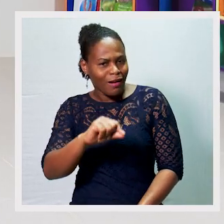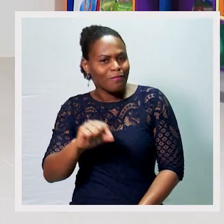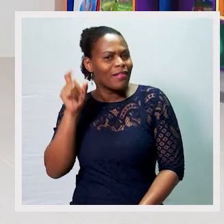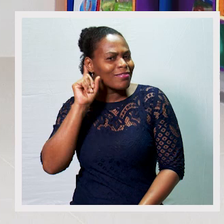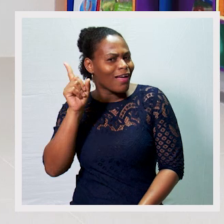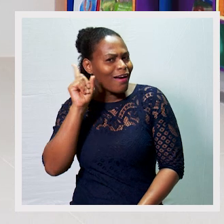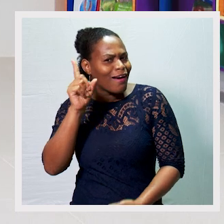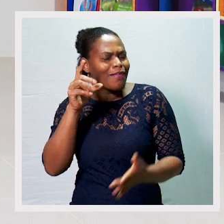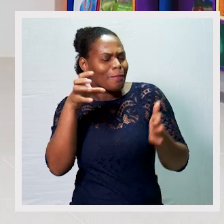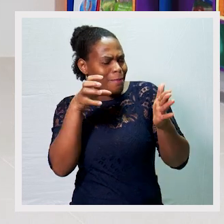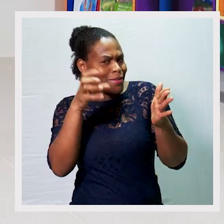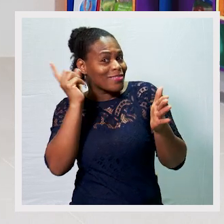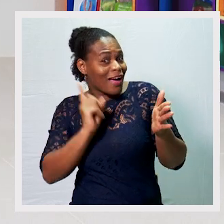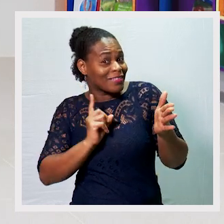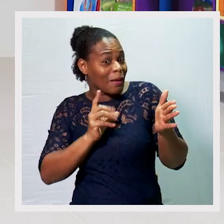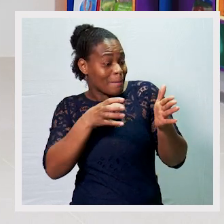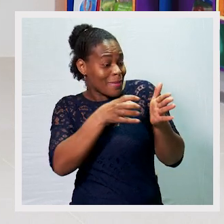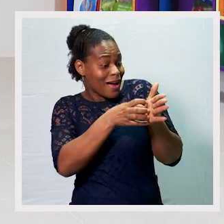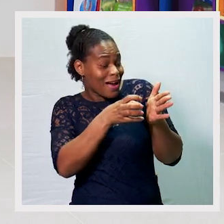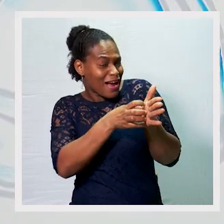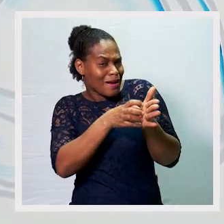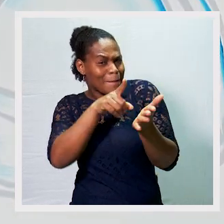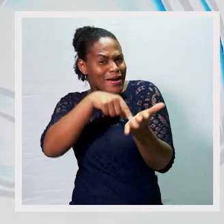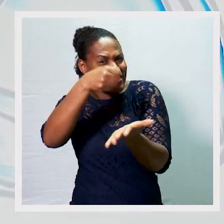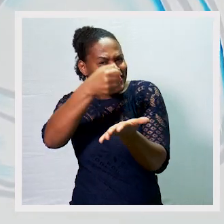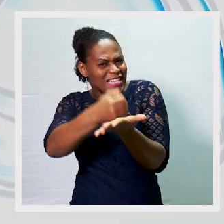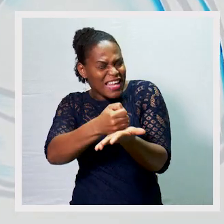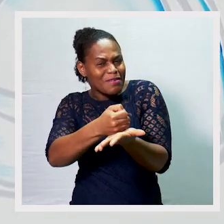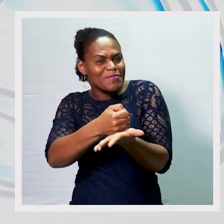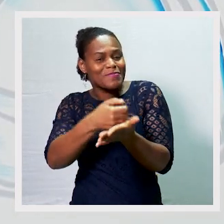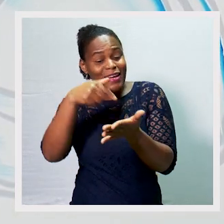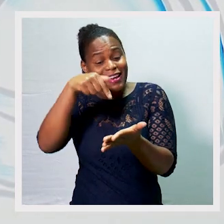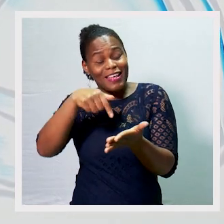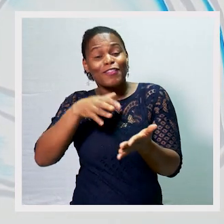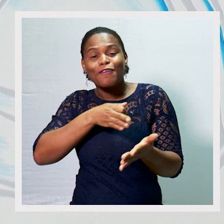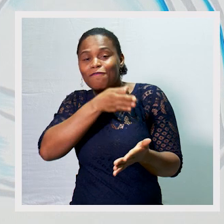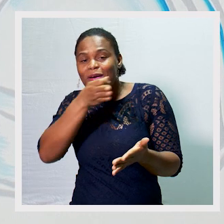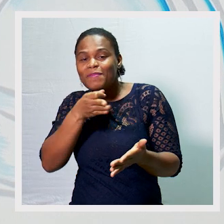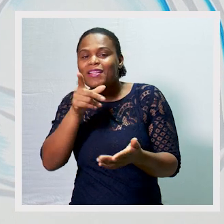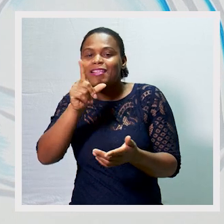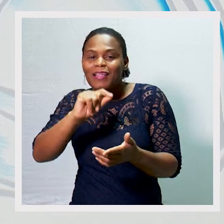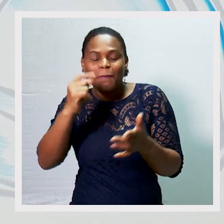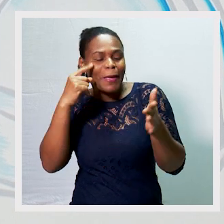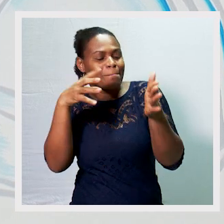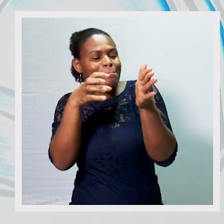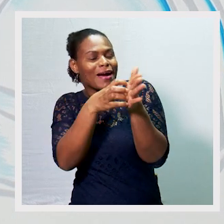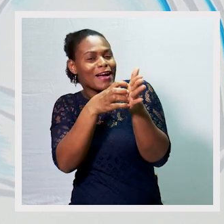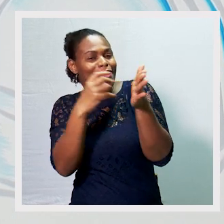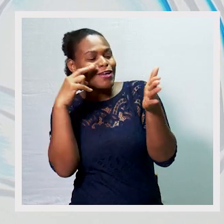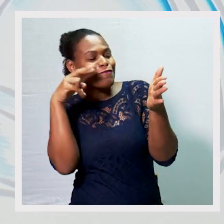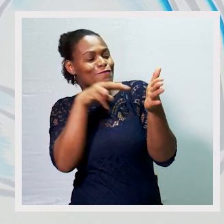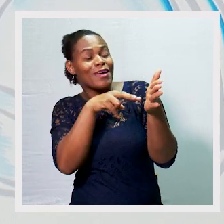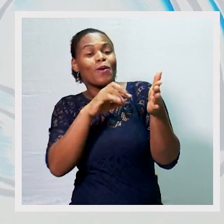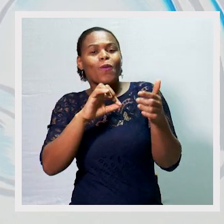Também uma data que fica marcada para sempre no seio de uma família é exatamente o que estão a ver na